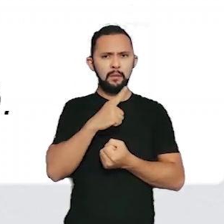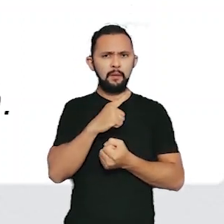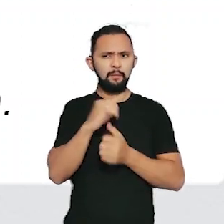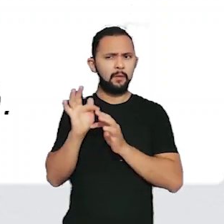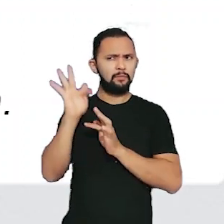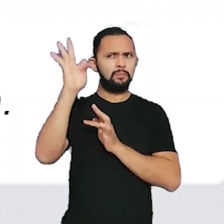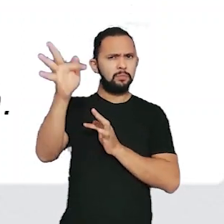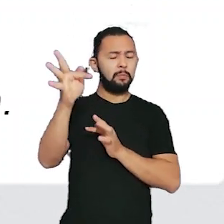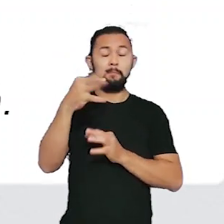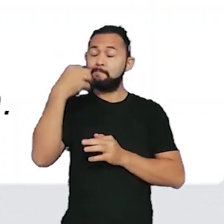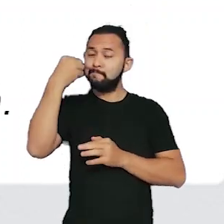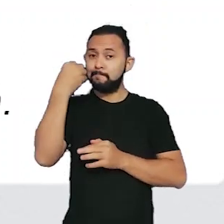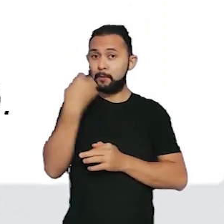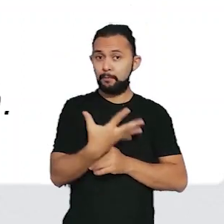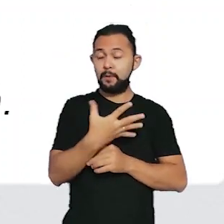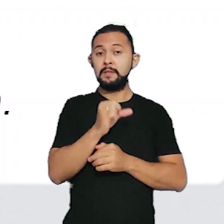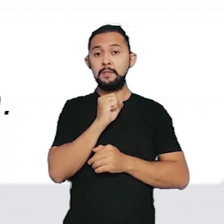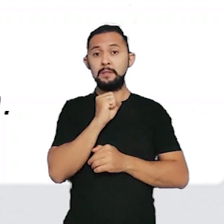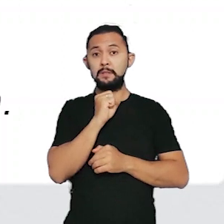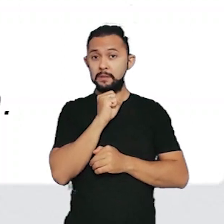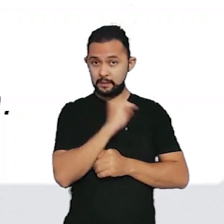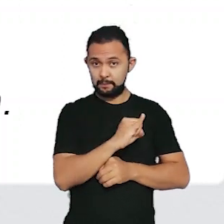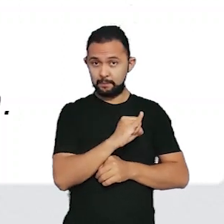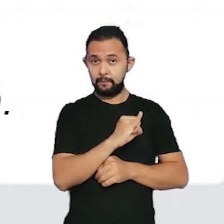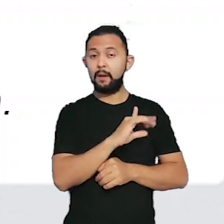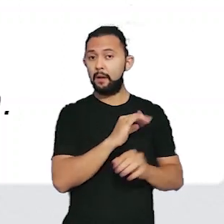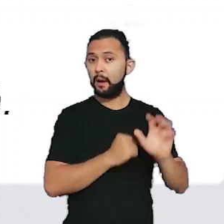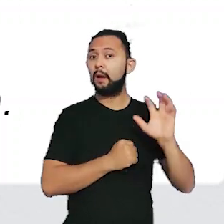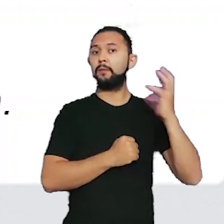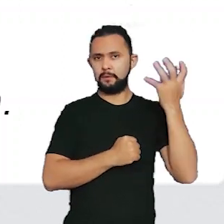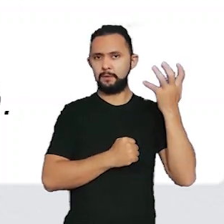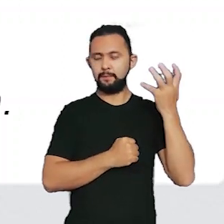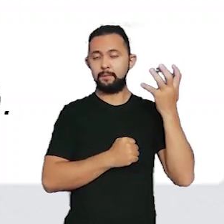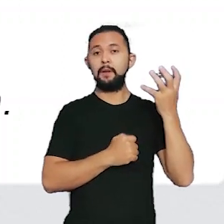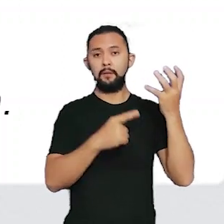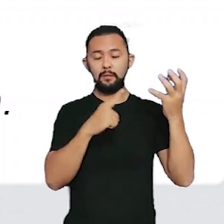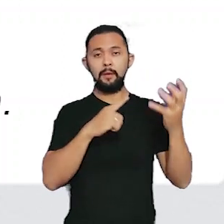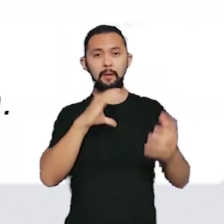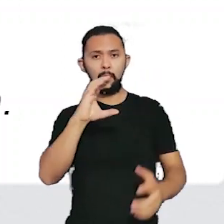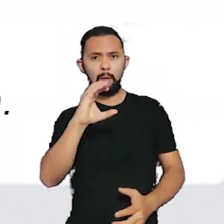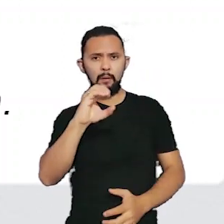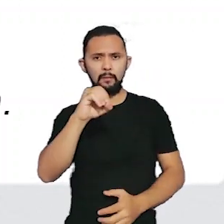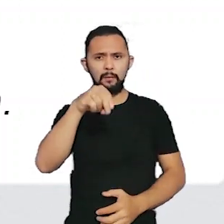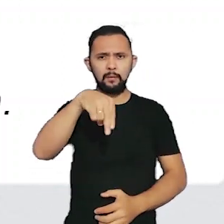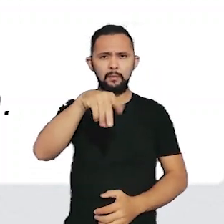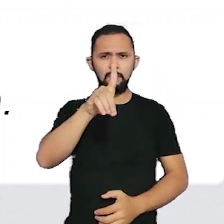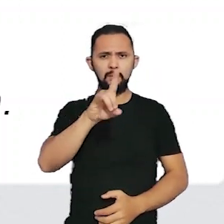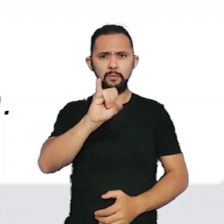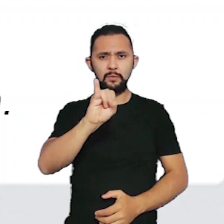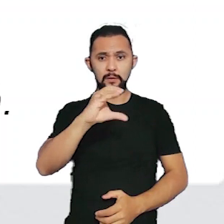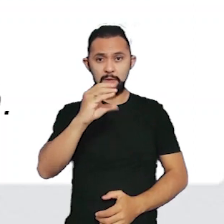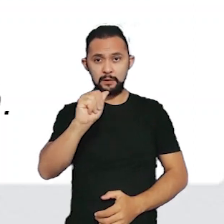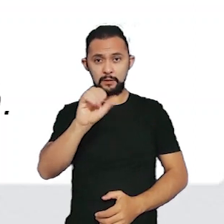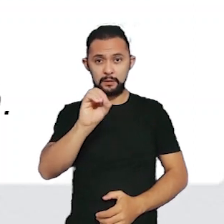isso aqui acontecer, tá? É com essa condição aqui que isso vai